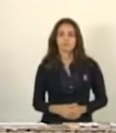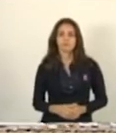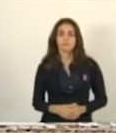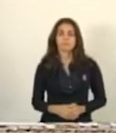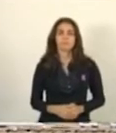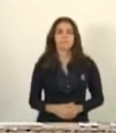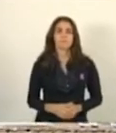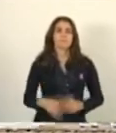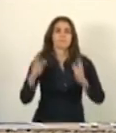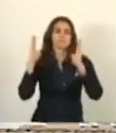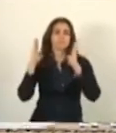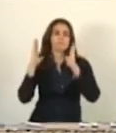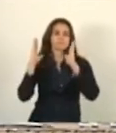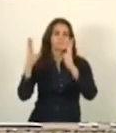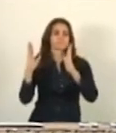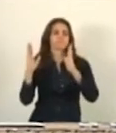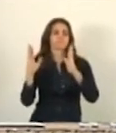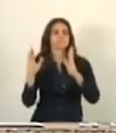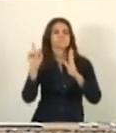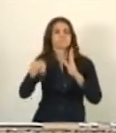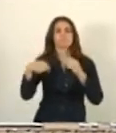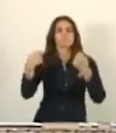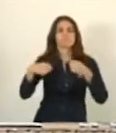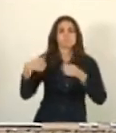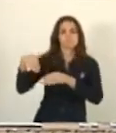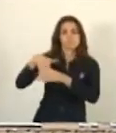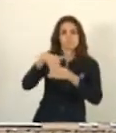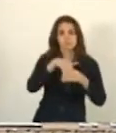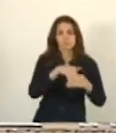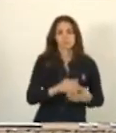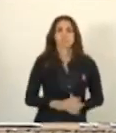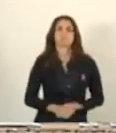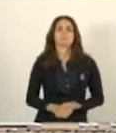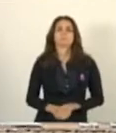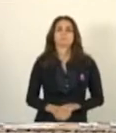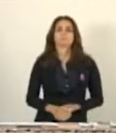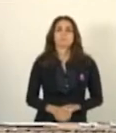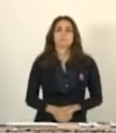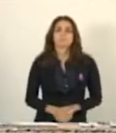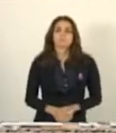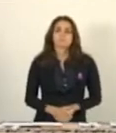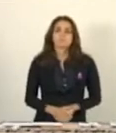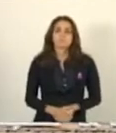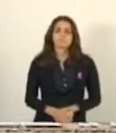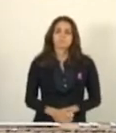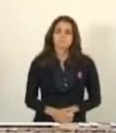Segunda parte do expediente, nesse caso é sujeito à deliberação.